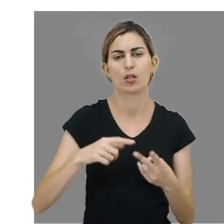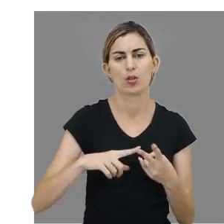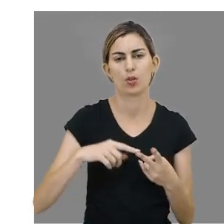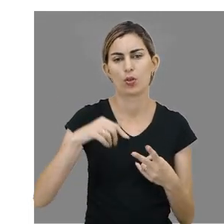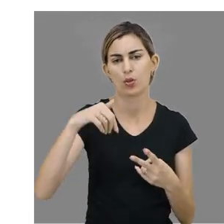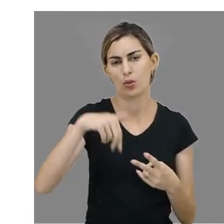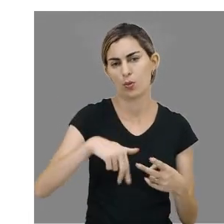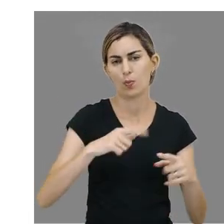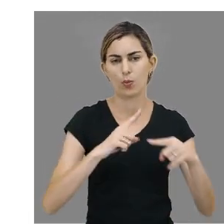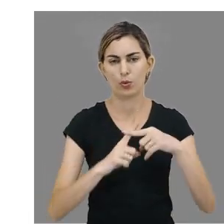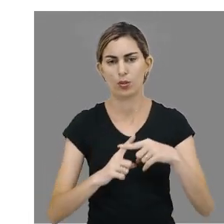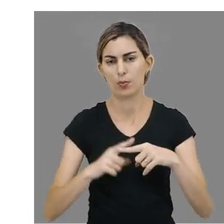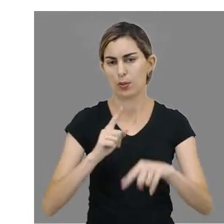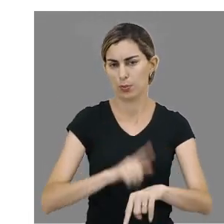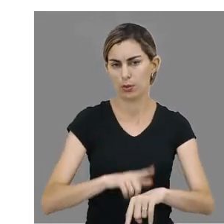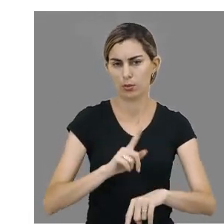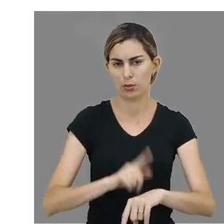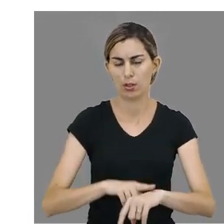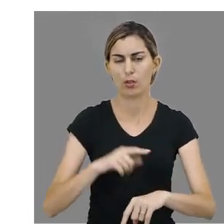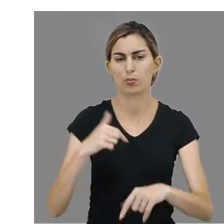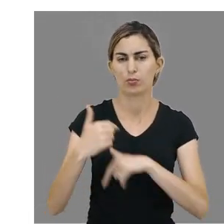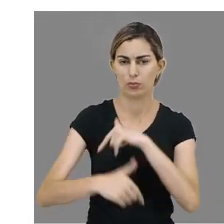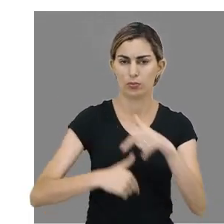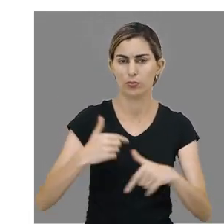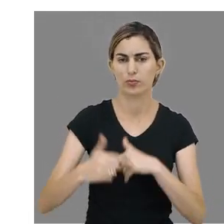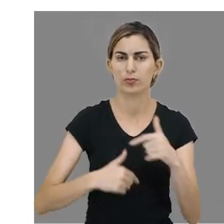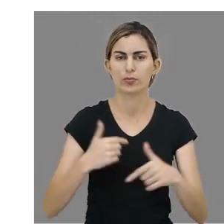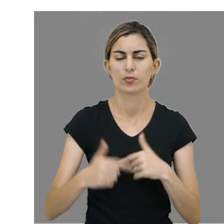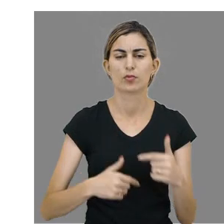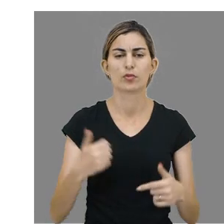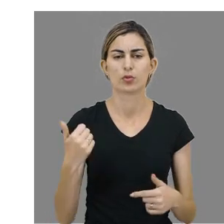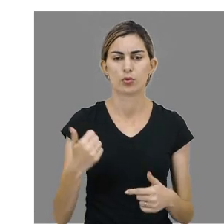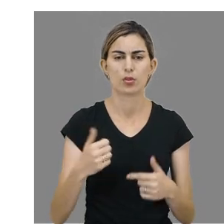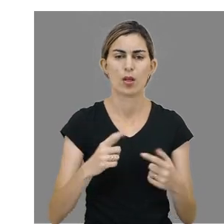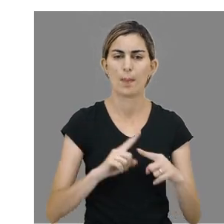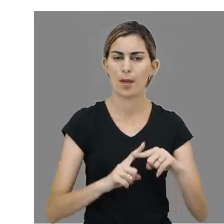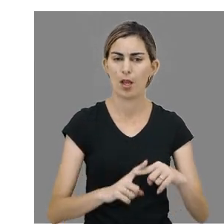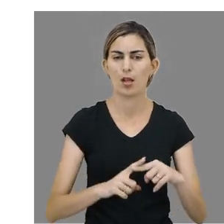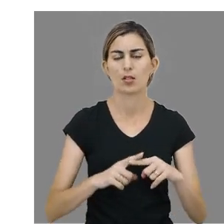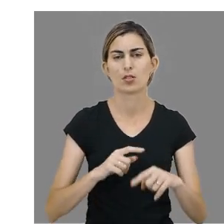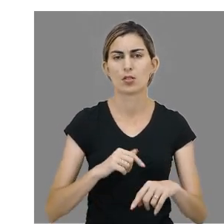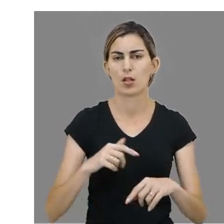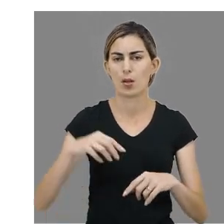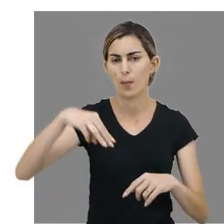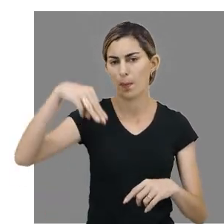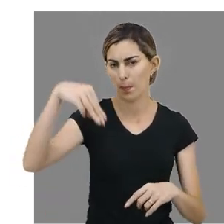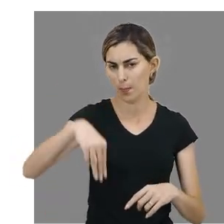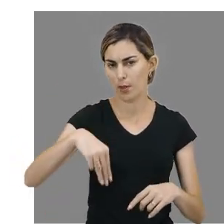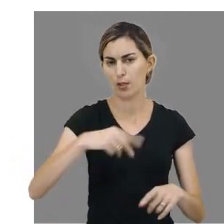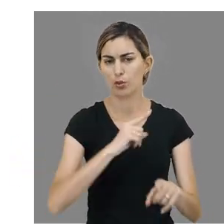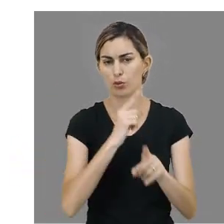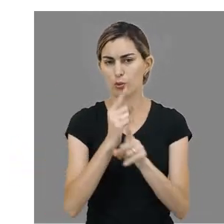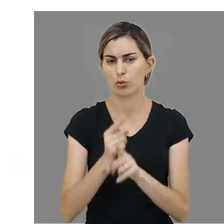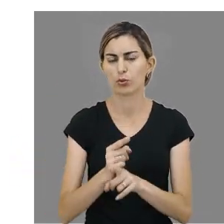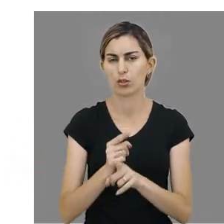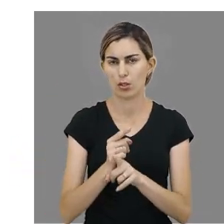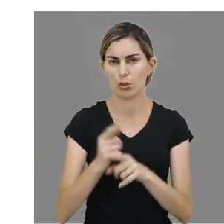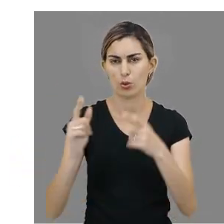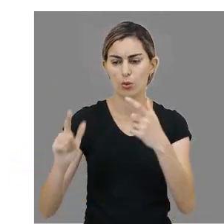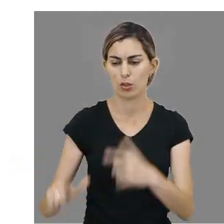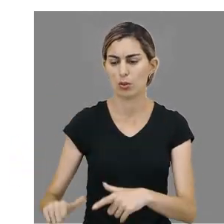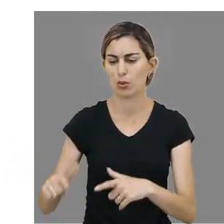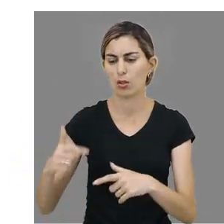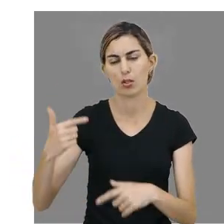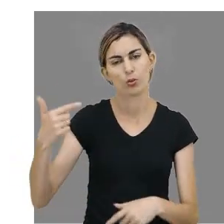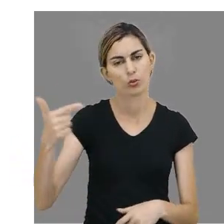1 multiplica-se pelo tempo de realização da atividade 1, mais o metabolismo encontrado no